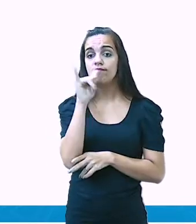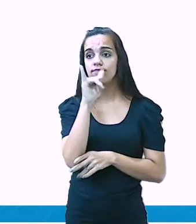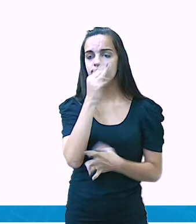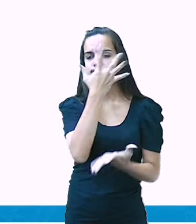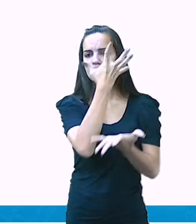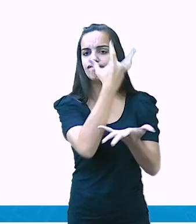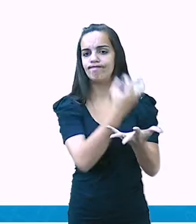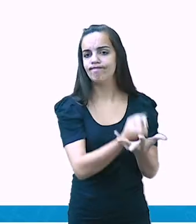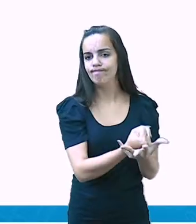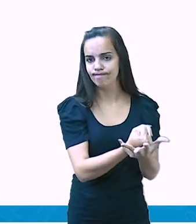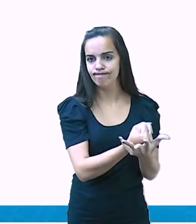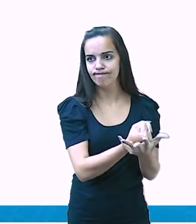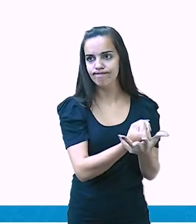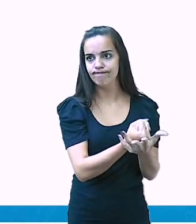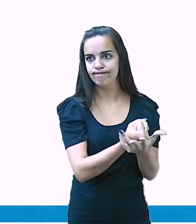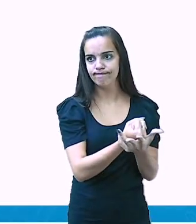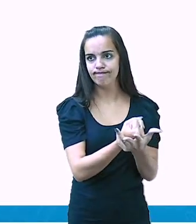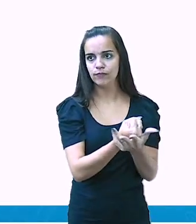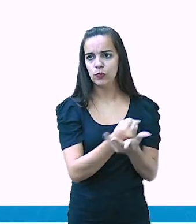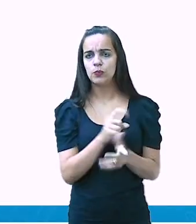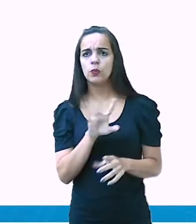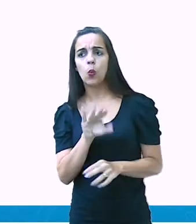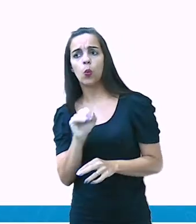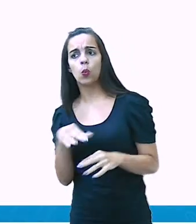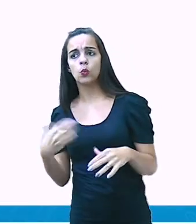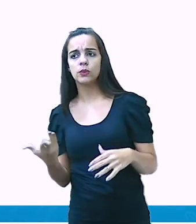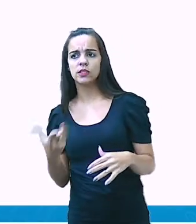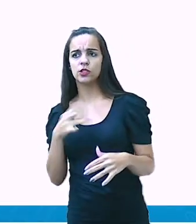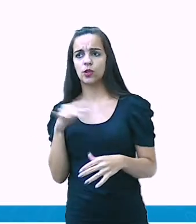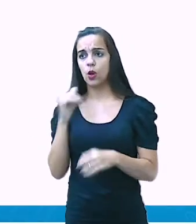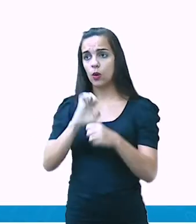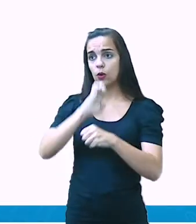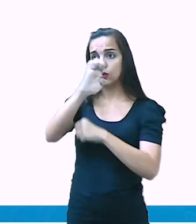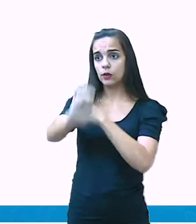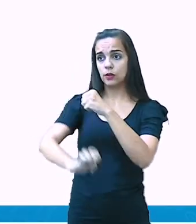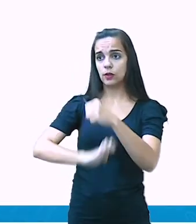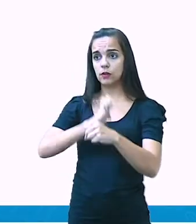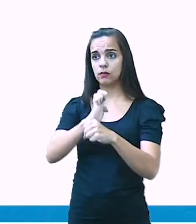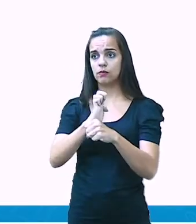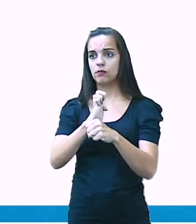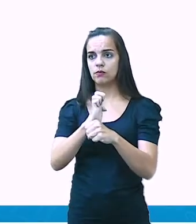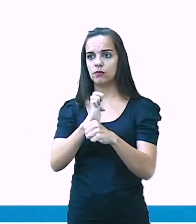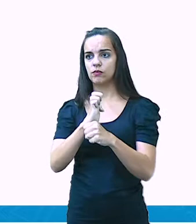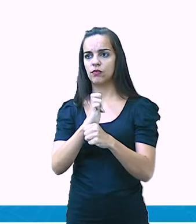Energia absorvida, ou seja, um elétron, ele está